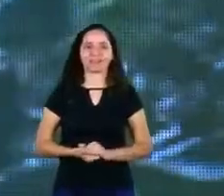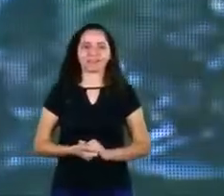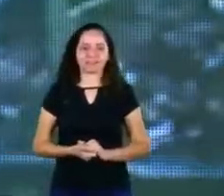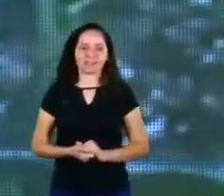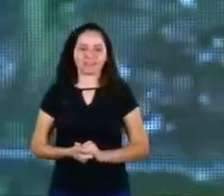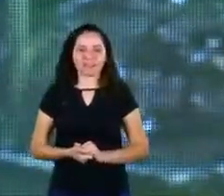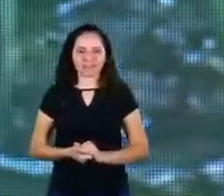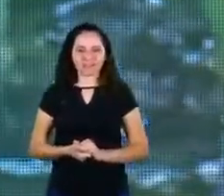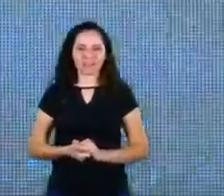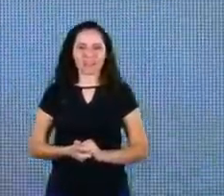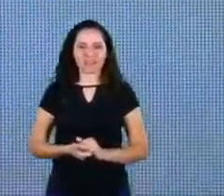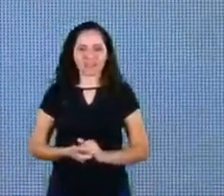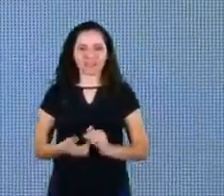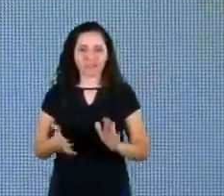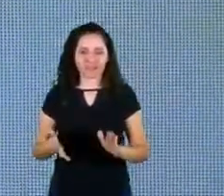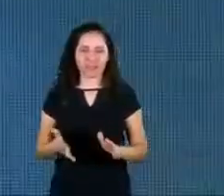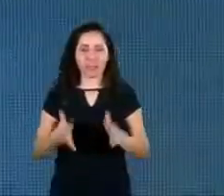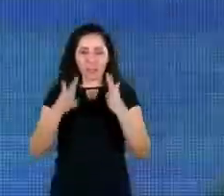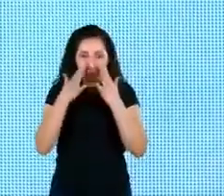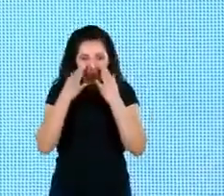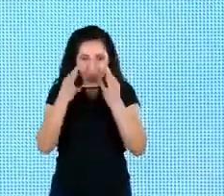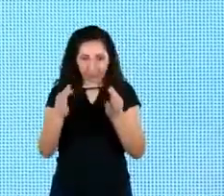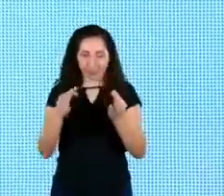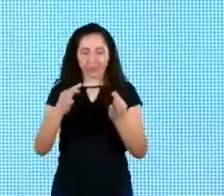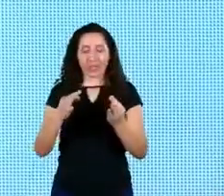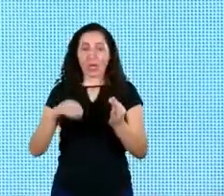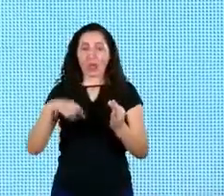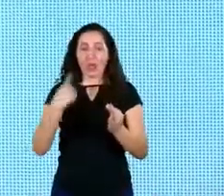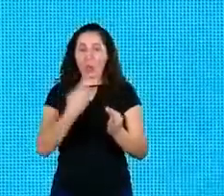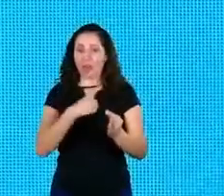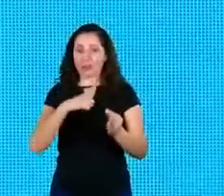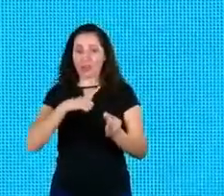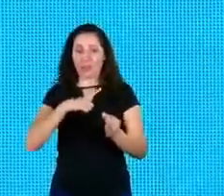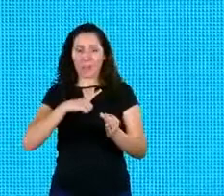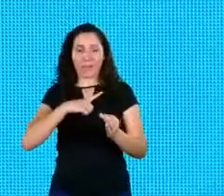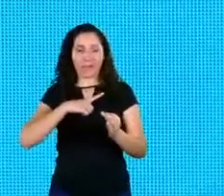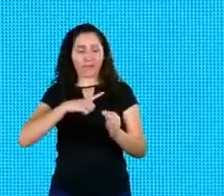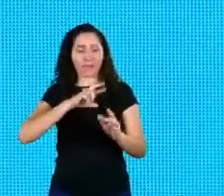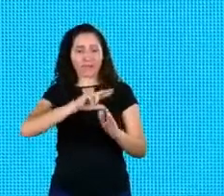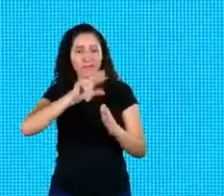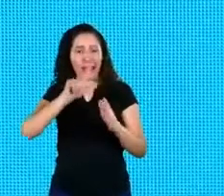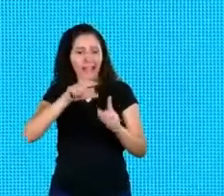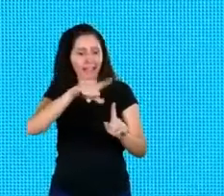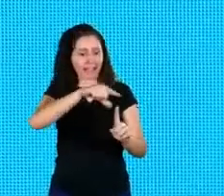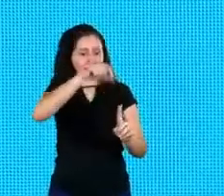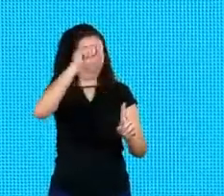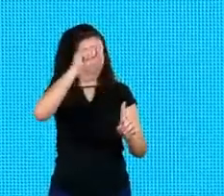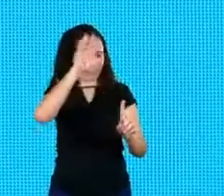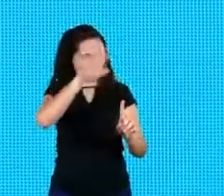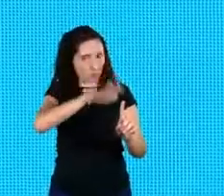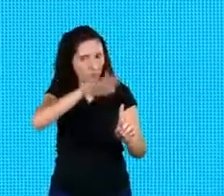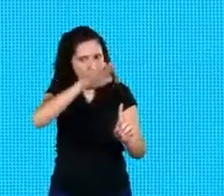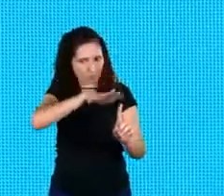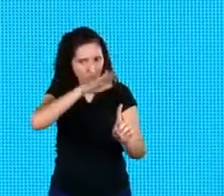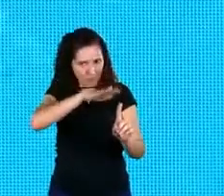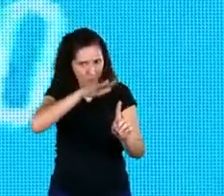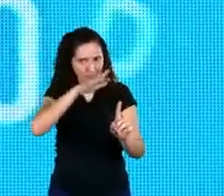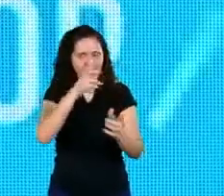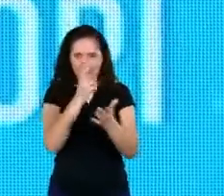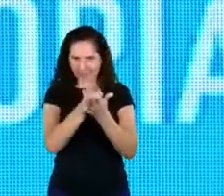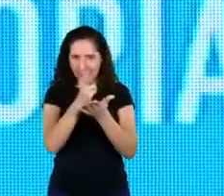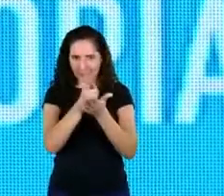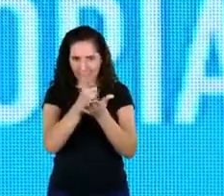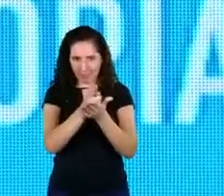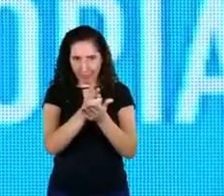Olha só, gente, você sabe que nós temos vários homenageados nas nossas edições ano a ano, né? Nós